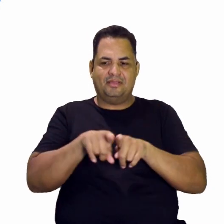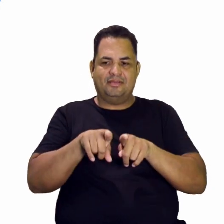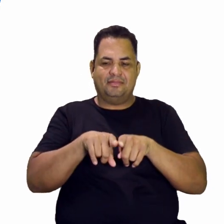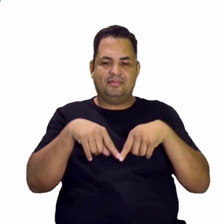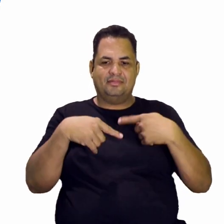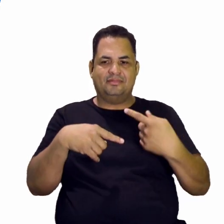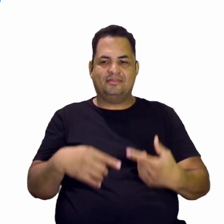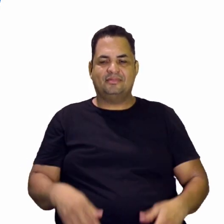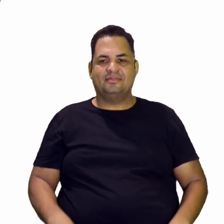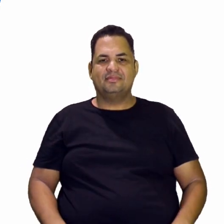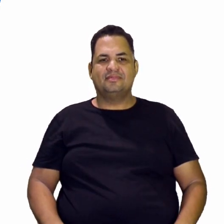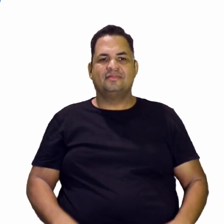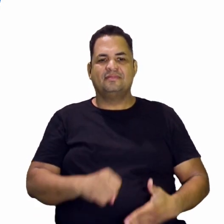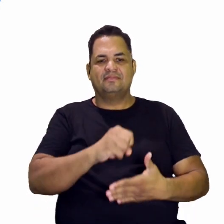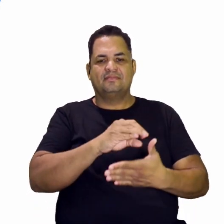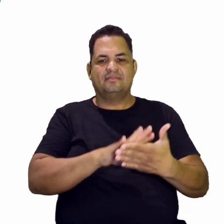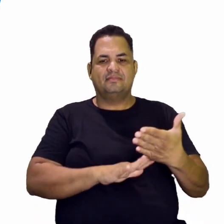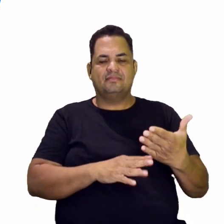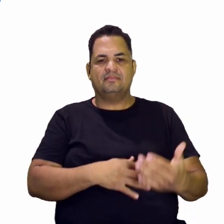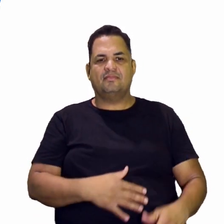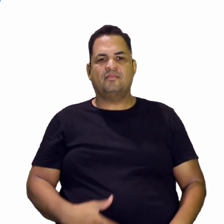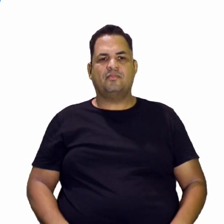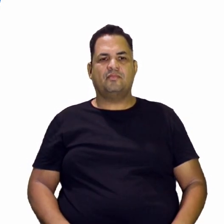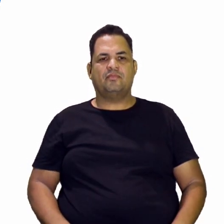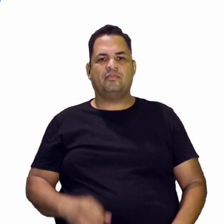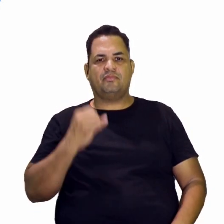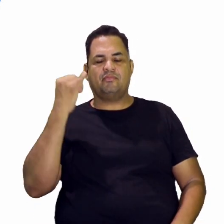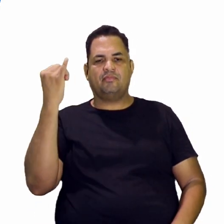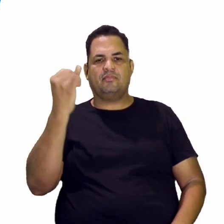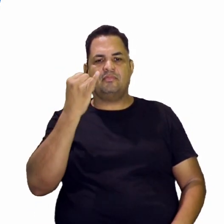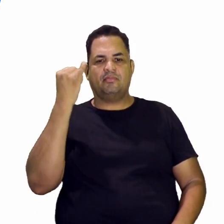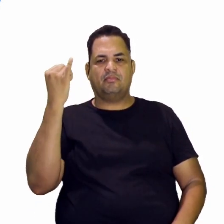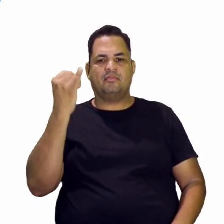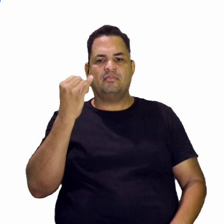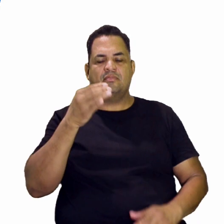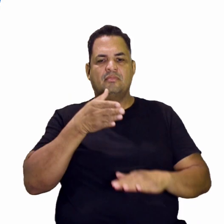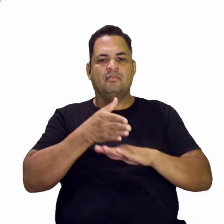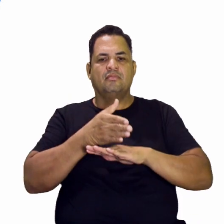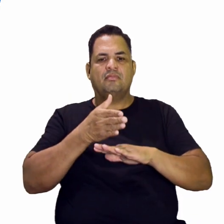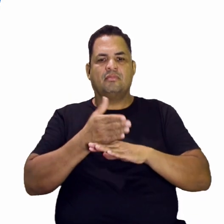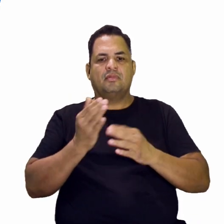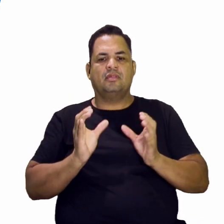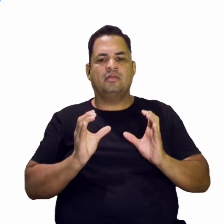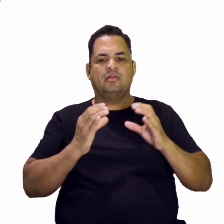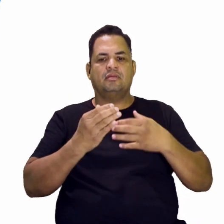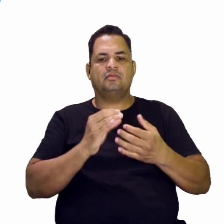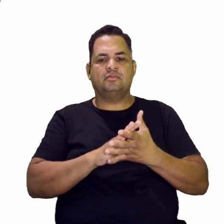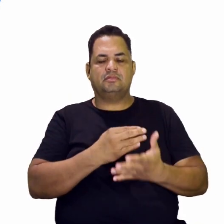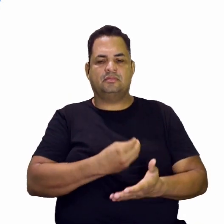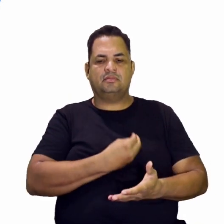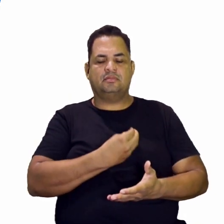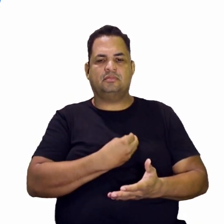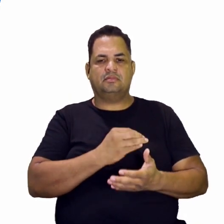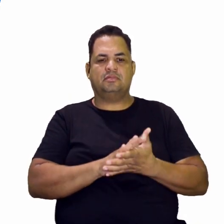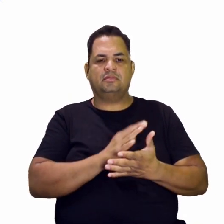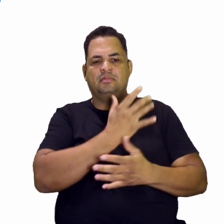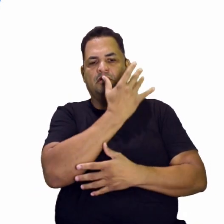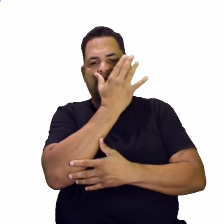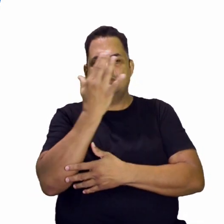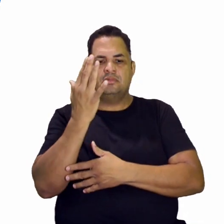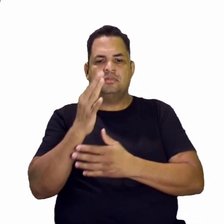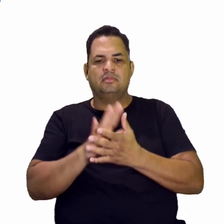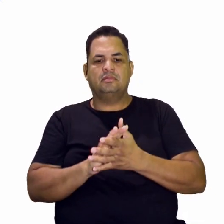Então tá aí, a nossa questãozinha falando sobre essa importância, essa participação desse grupo de seres vivos, que são os